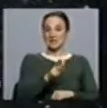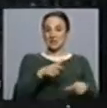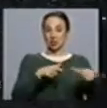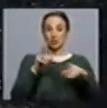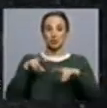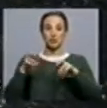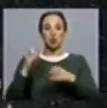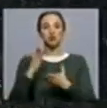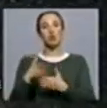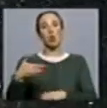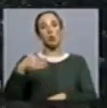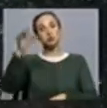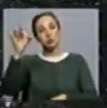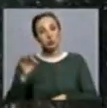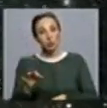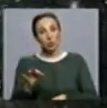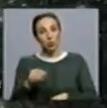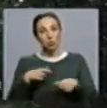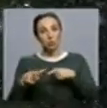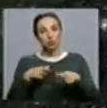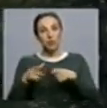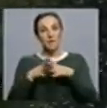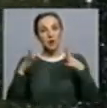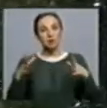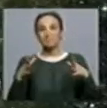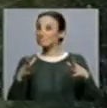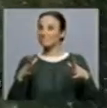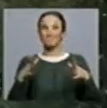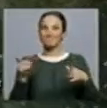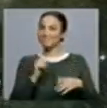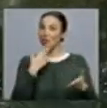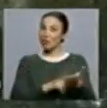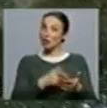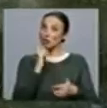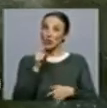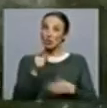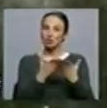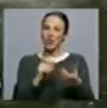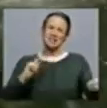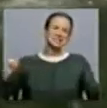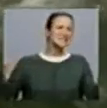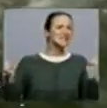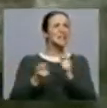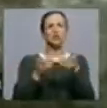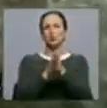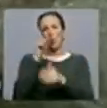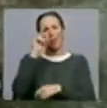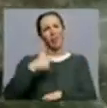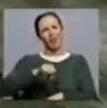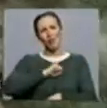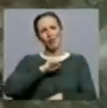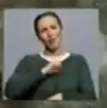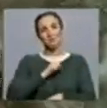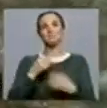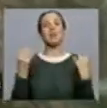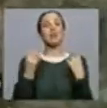cerca de 1% de estrelas com esta massa. Não. Este estudo altera por inteiro essa concepção